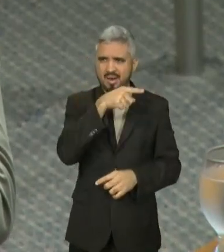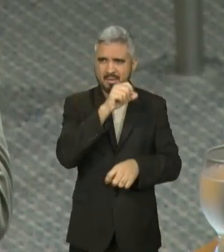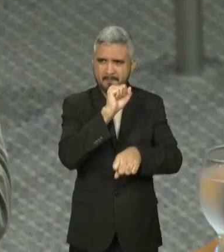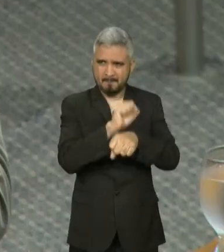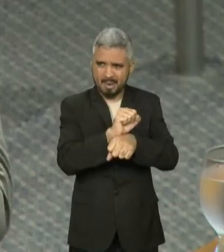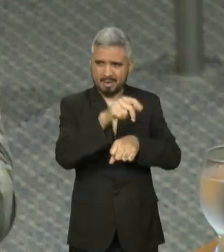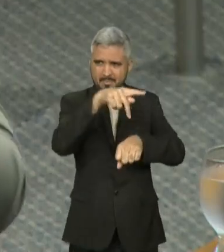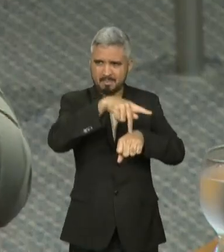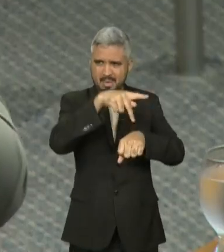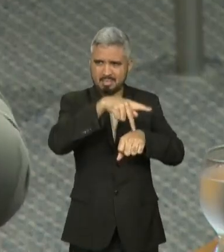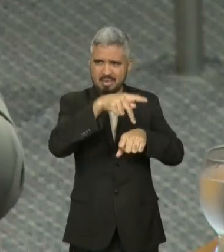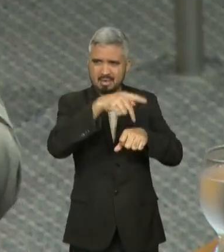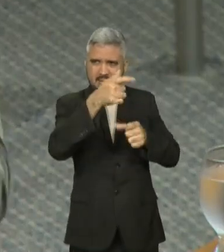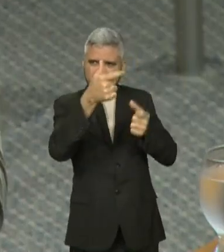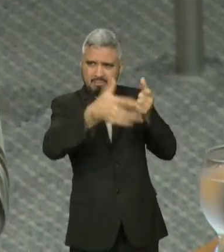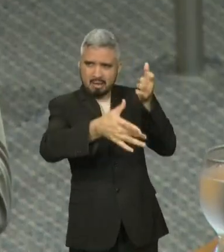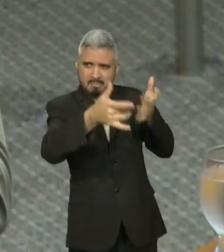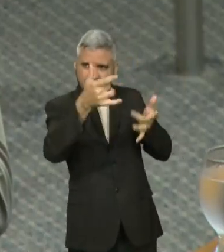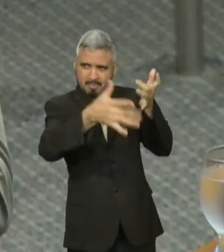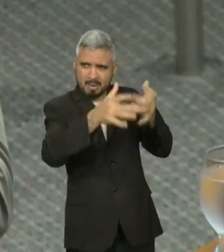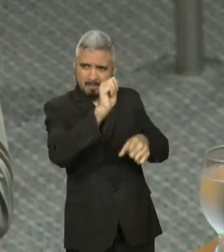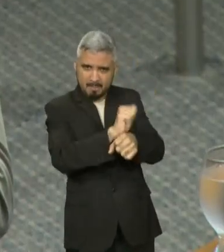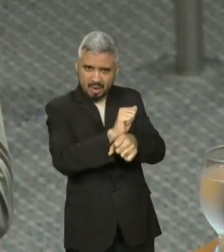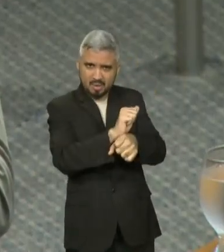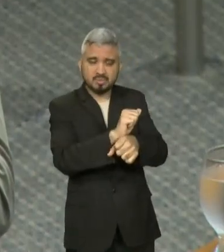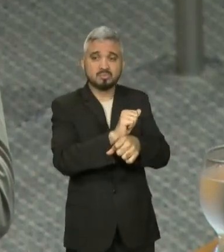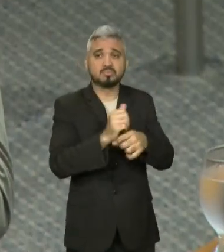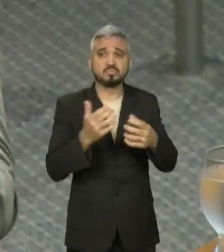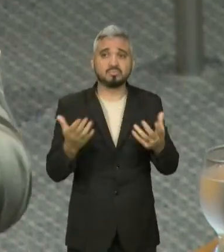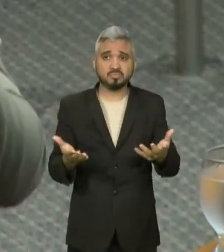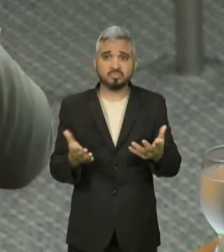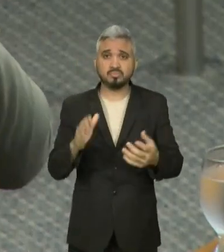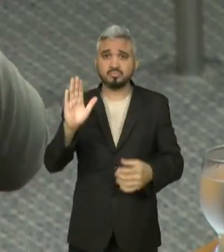e o Fábio Gentil, lá em Caxias, viu, Daniela?